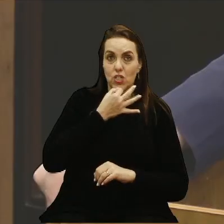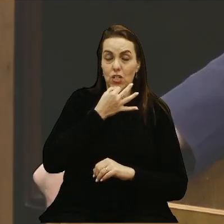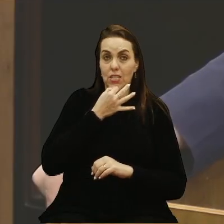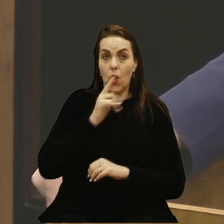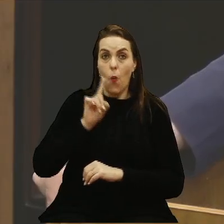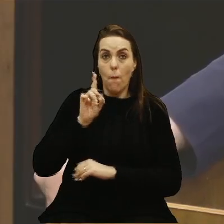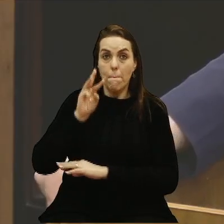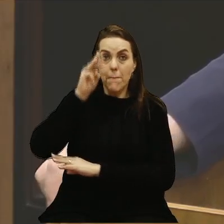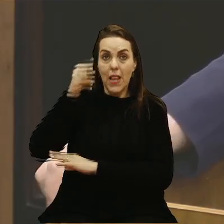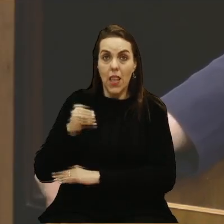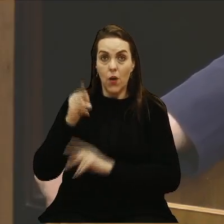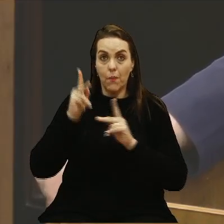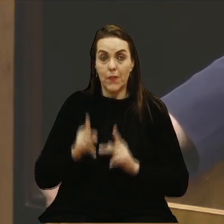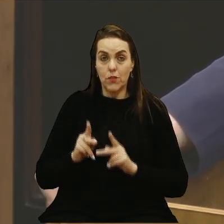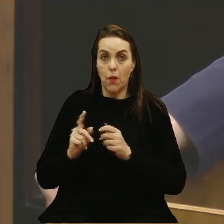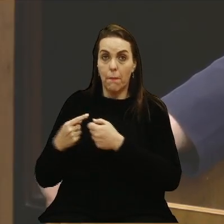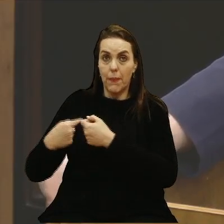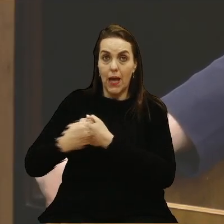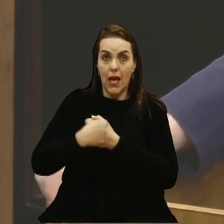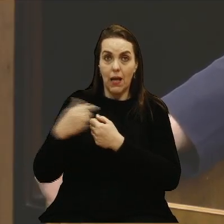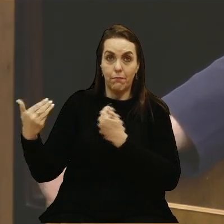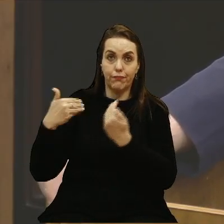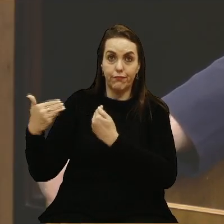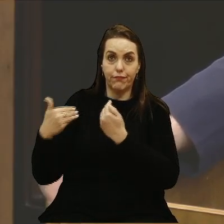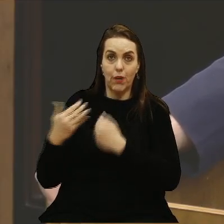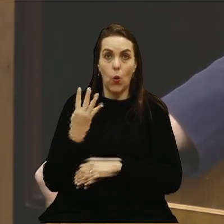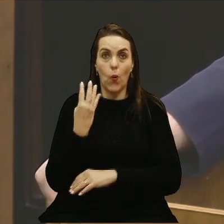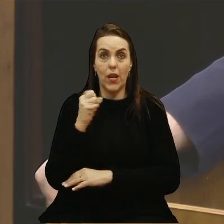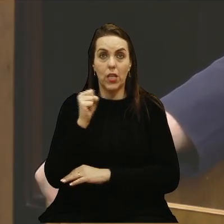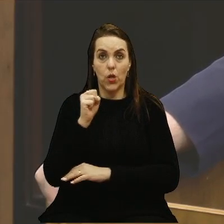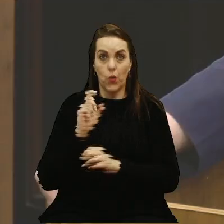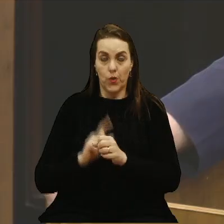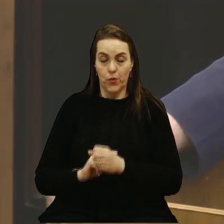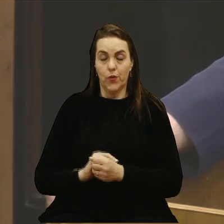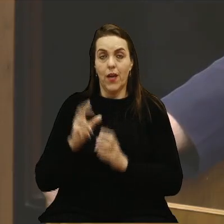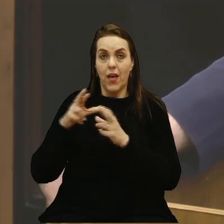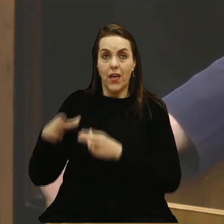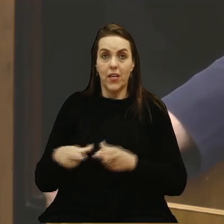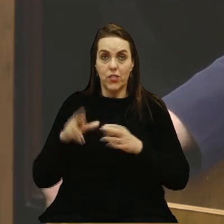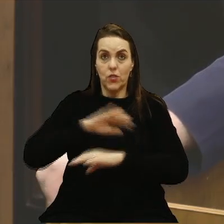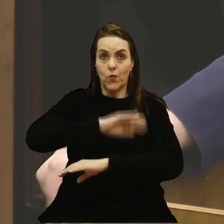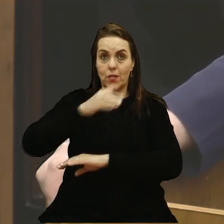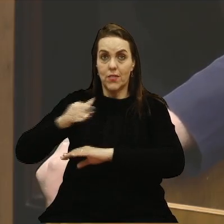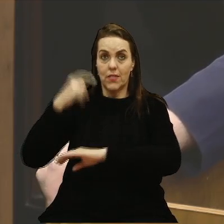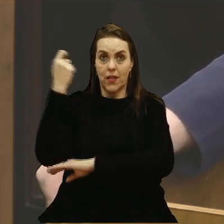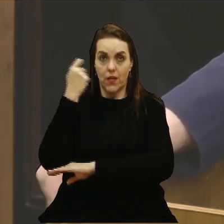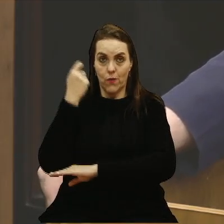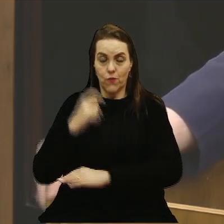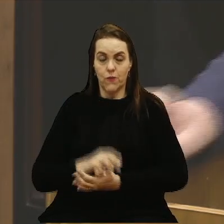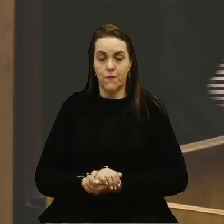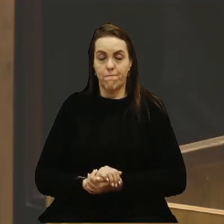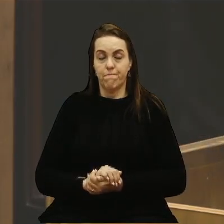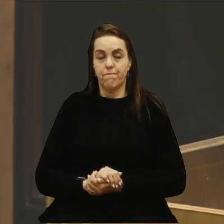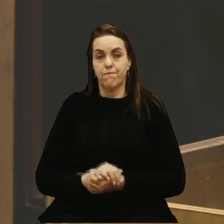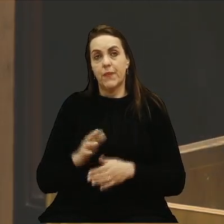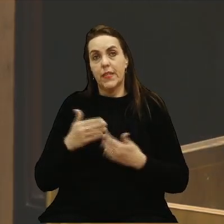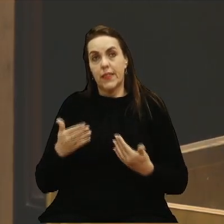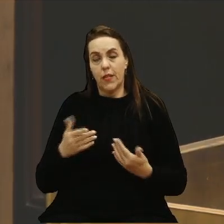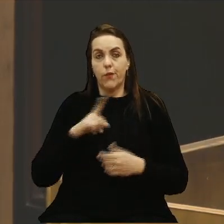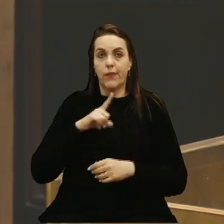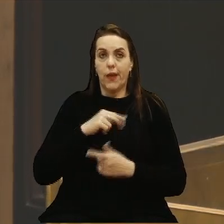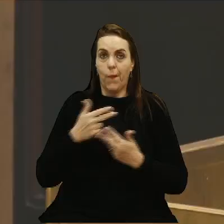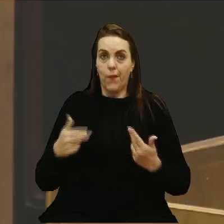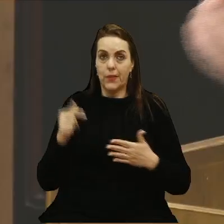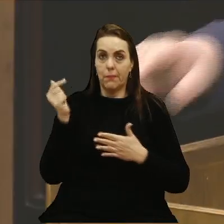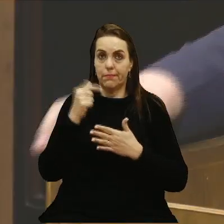milhão de pessoas, são dos 48 municípios que estão na nossa região da Serra Gaúcha. E aí nós temos algumas coisas a